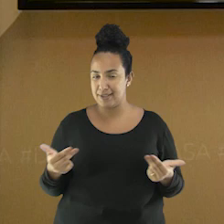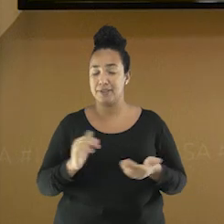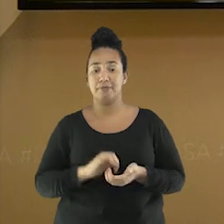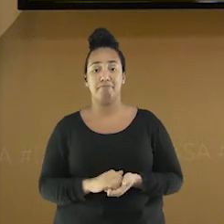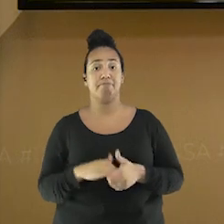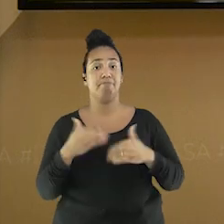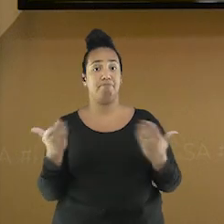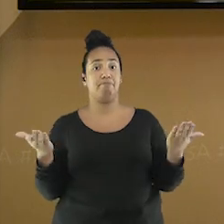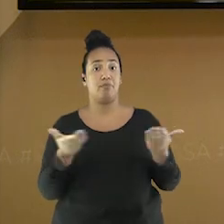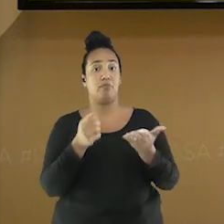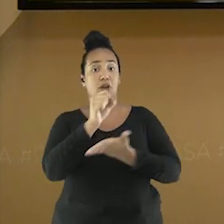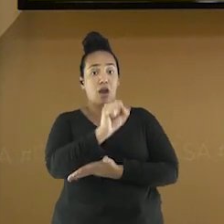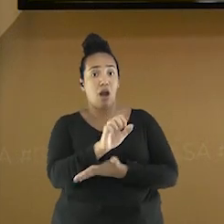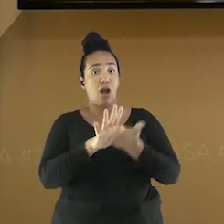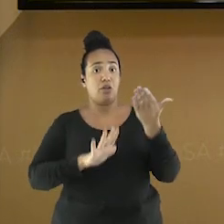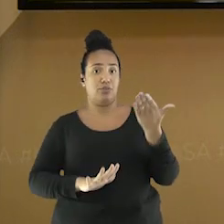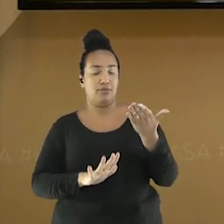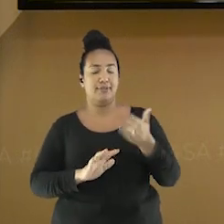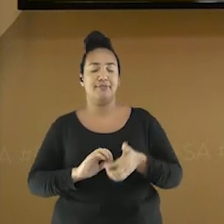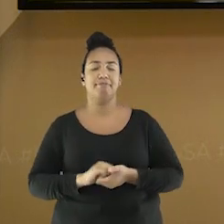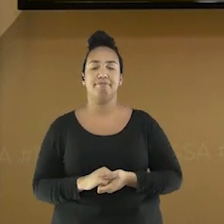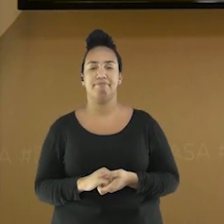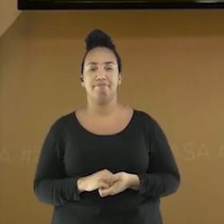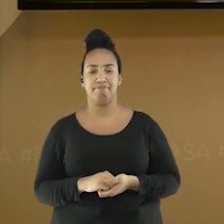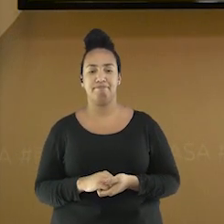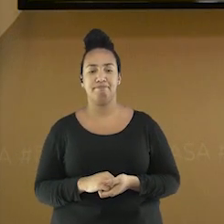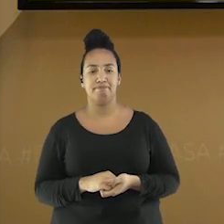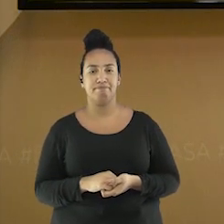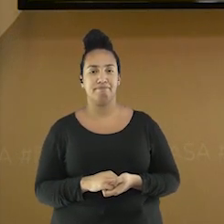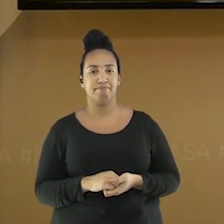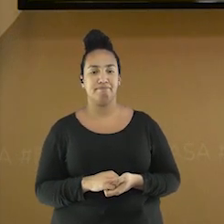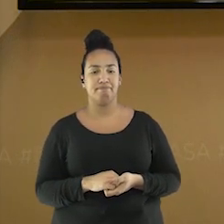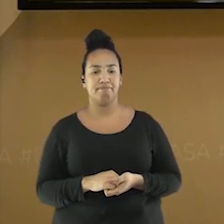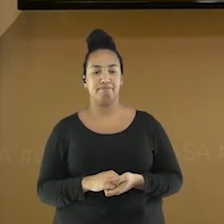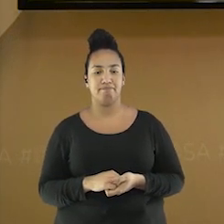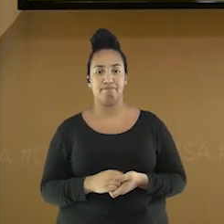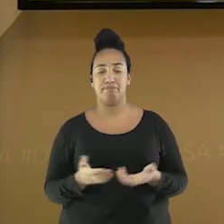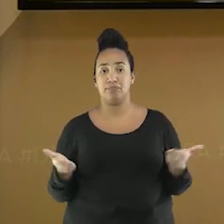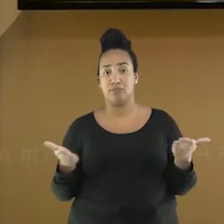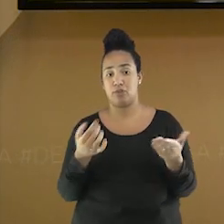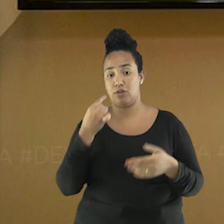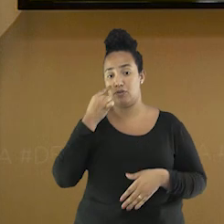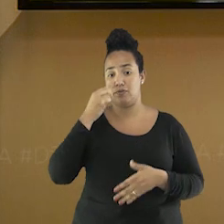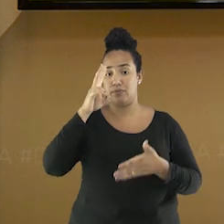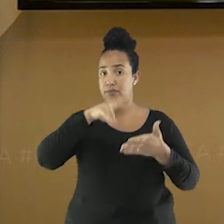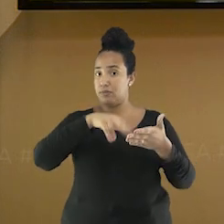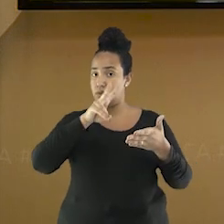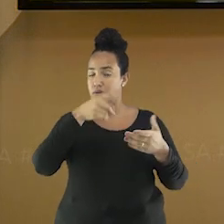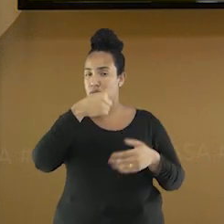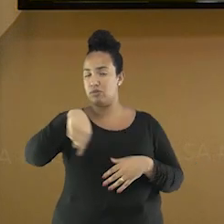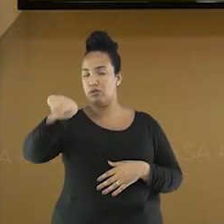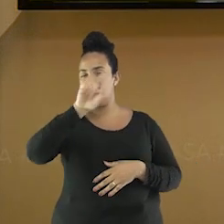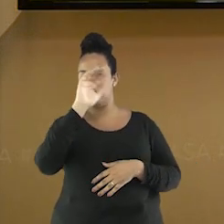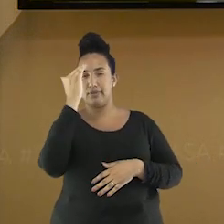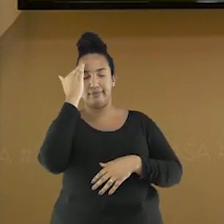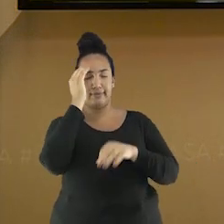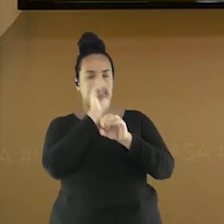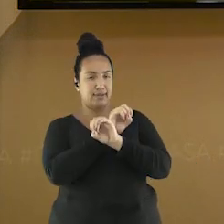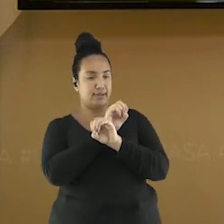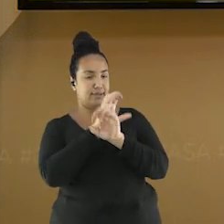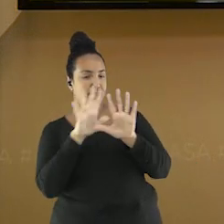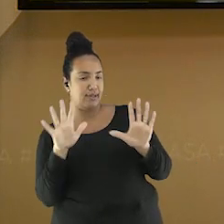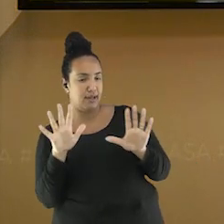pessoal? Então vamos para a nossa atividade de revisão. Lendo o enunciado juntos, mais uma vez, para a gente poder entender bem do que se